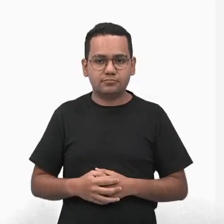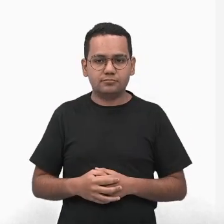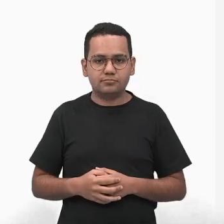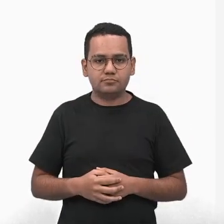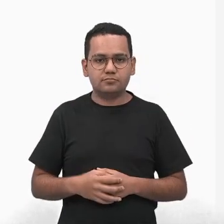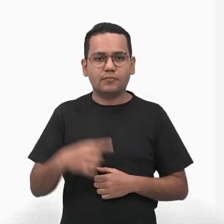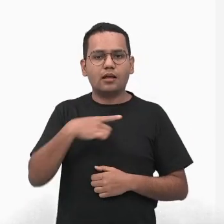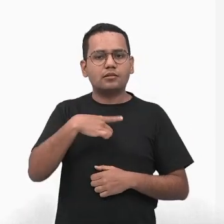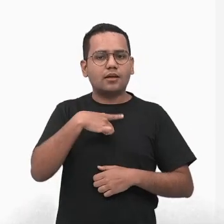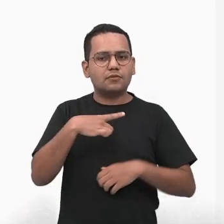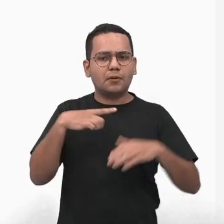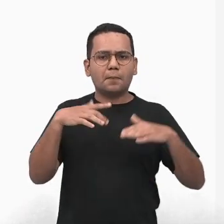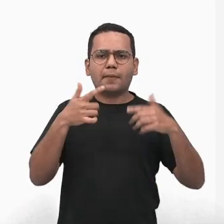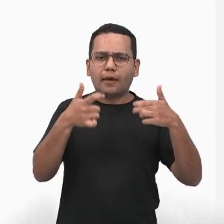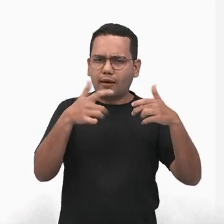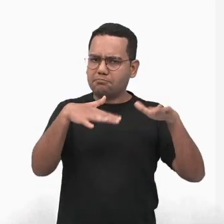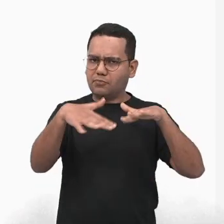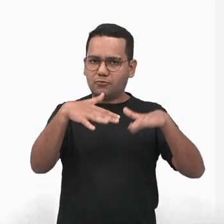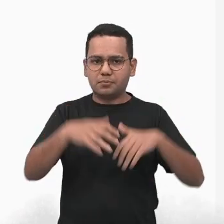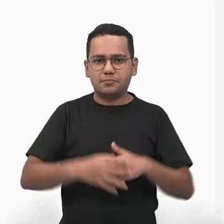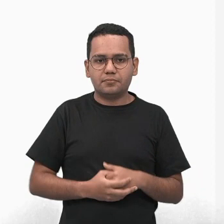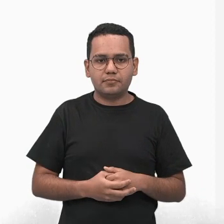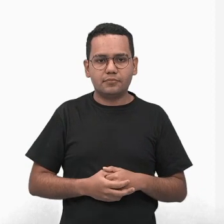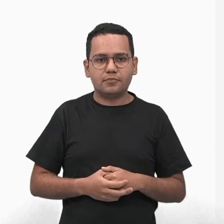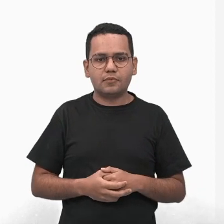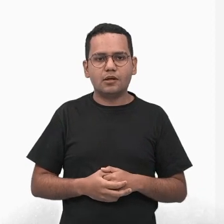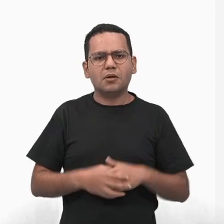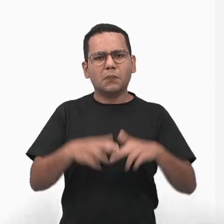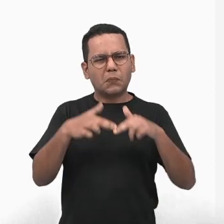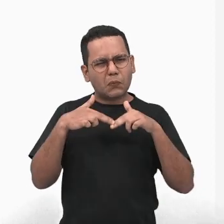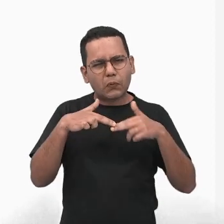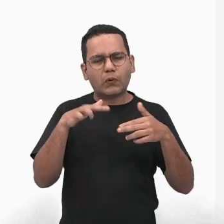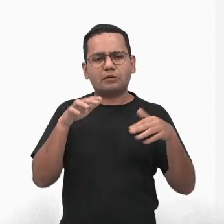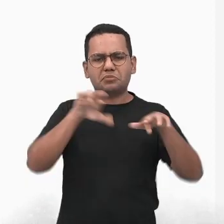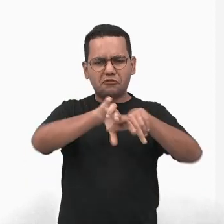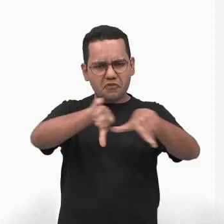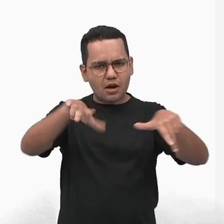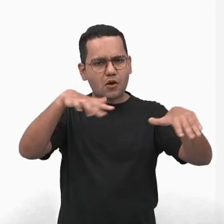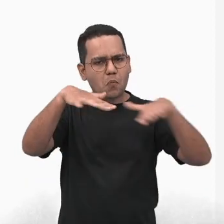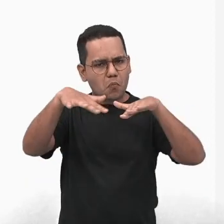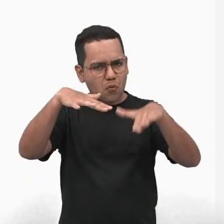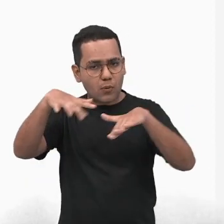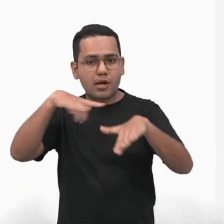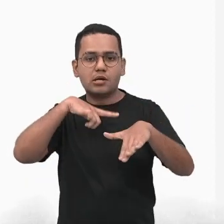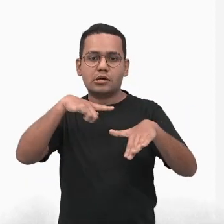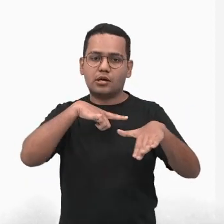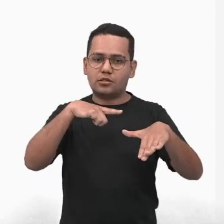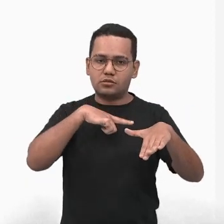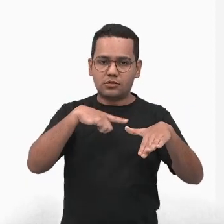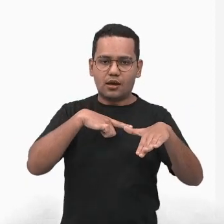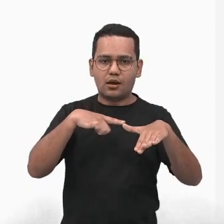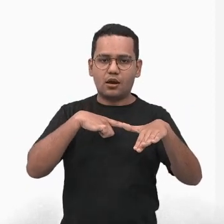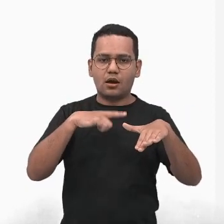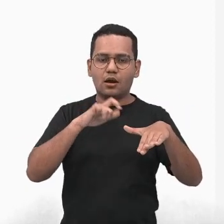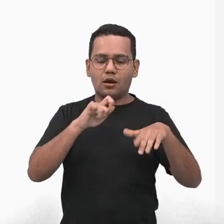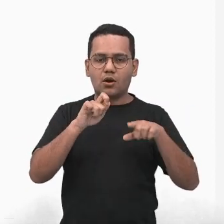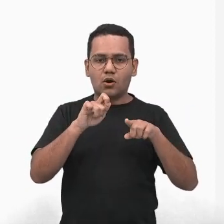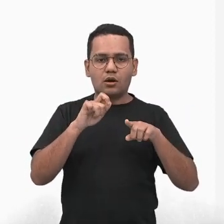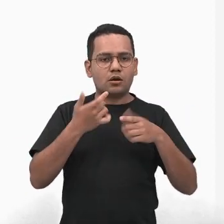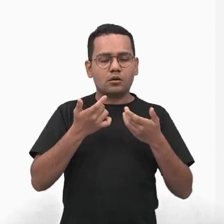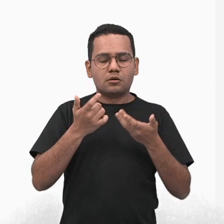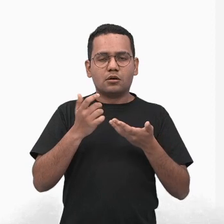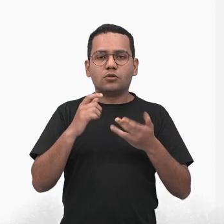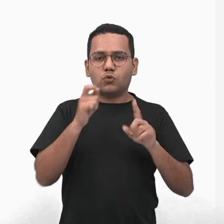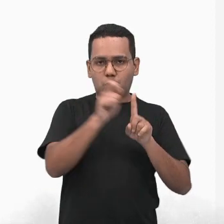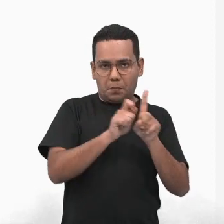guerra de movimento. Intensos movimentos de tropas que durou de agosto a novembro de 1914,